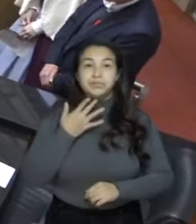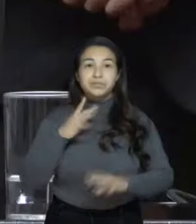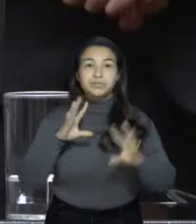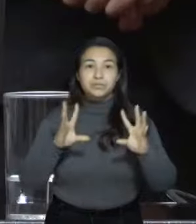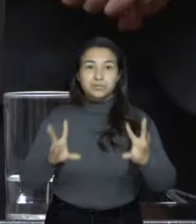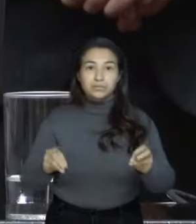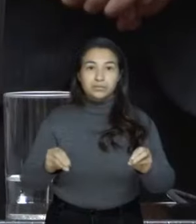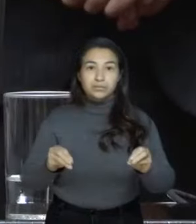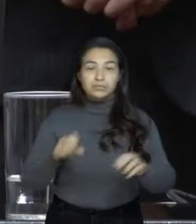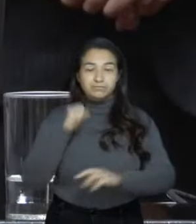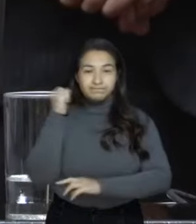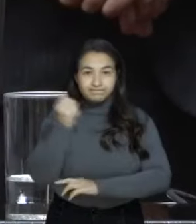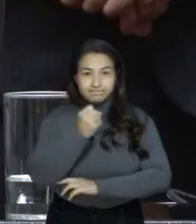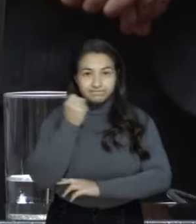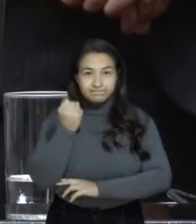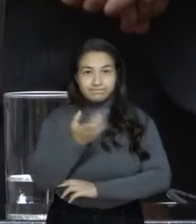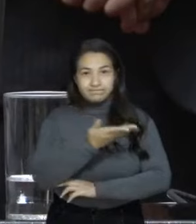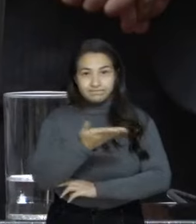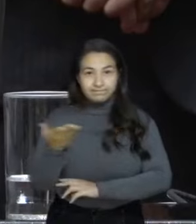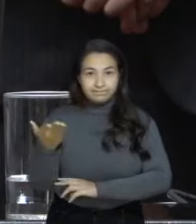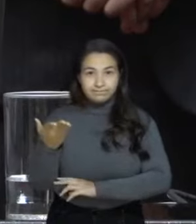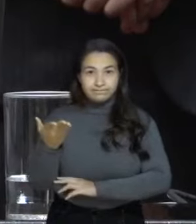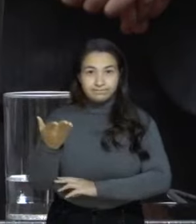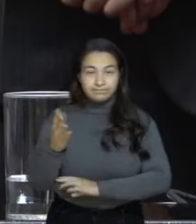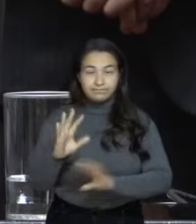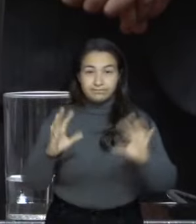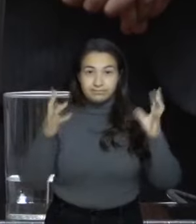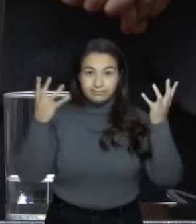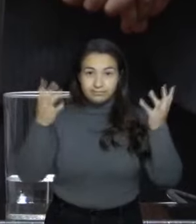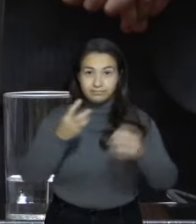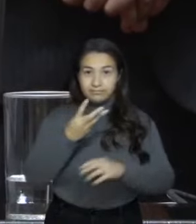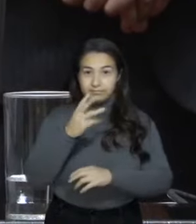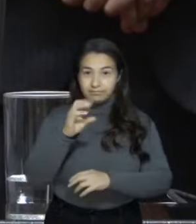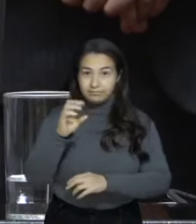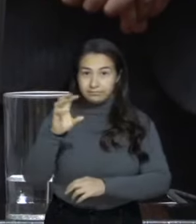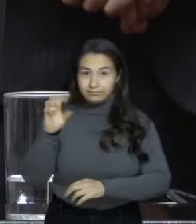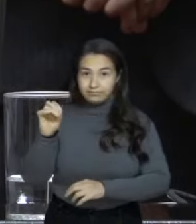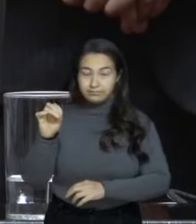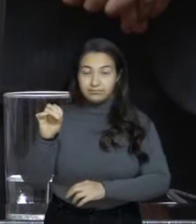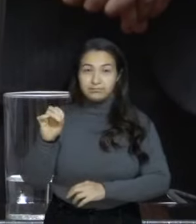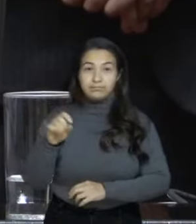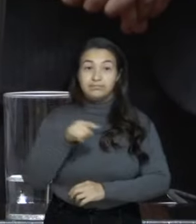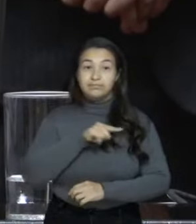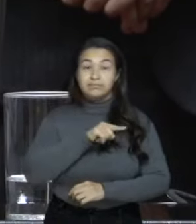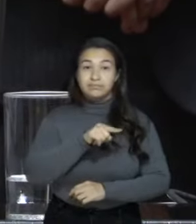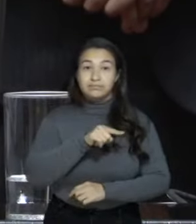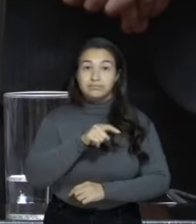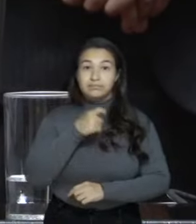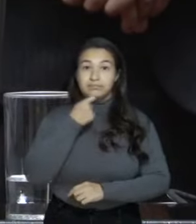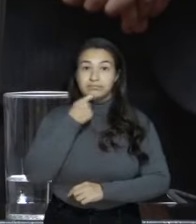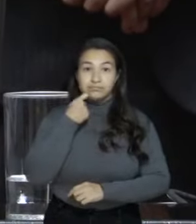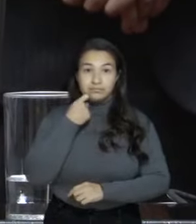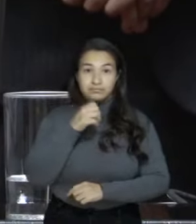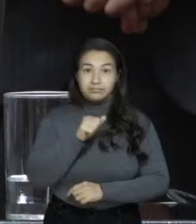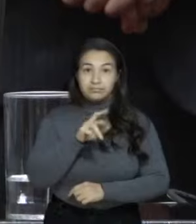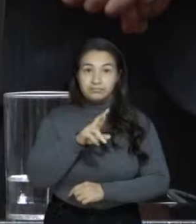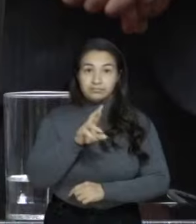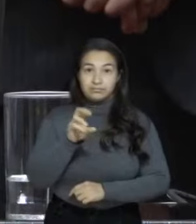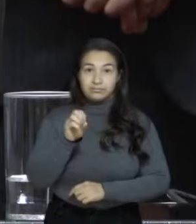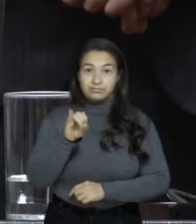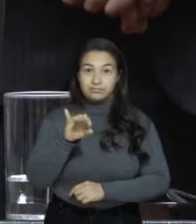sucesso nessa trigésima festa lá do município de Balneário Arroio Silva